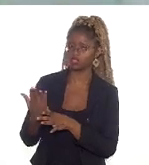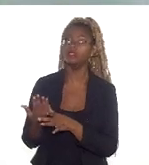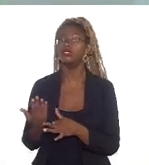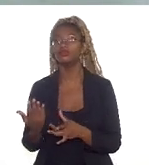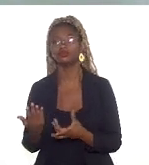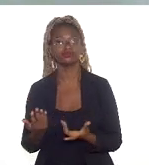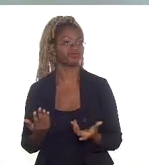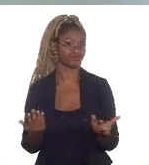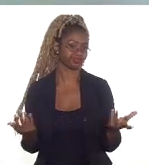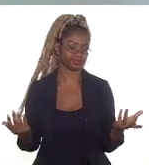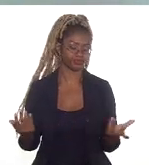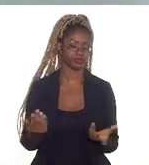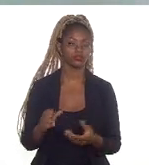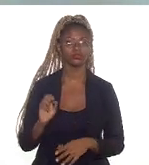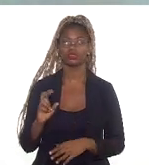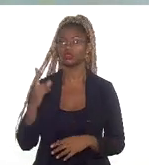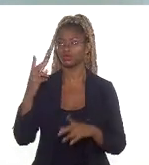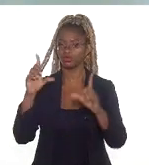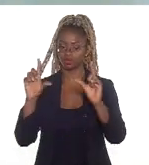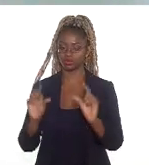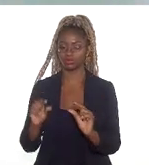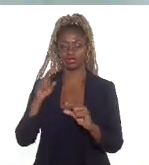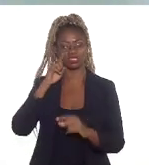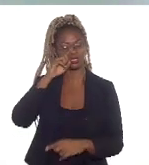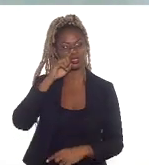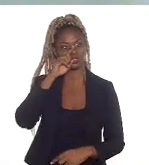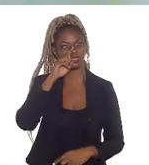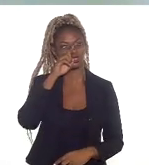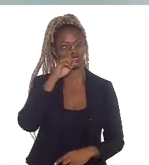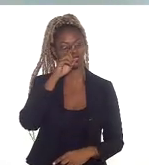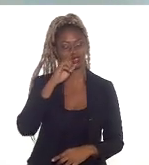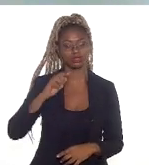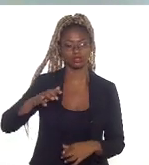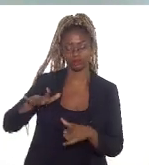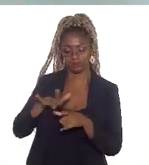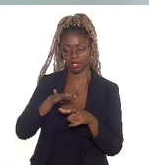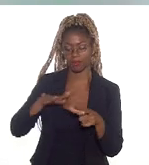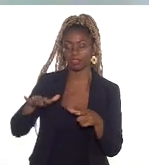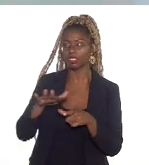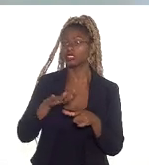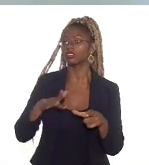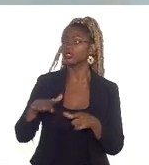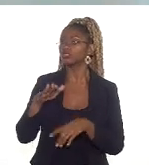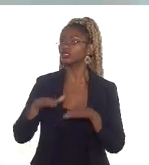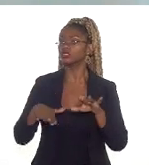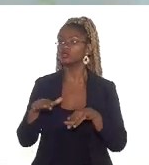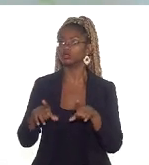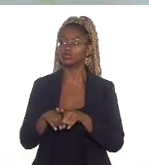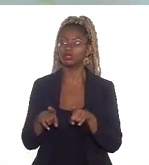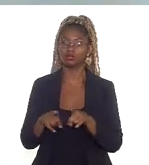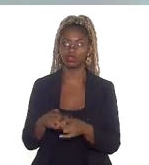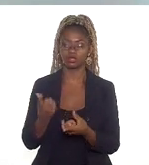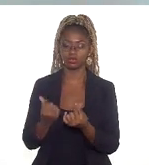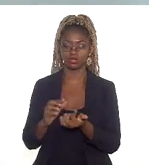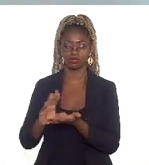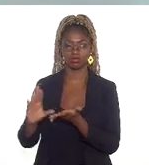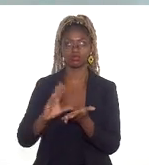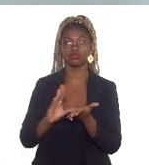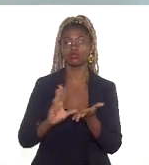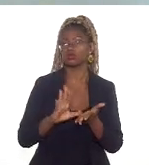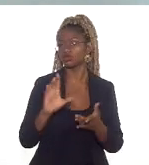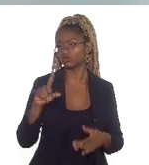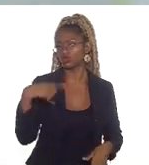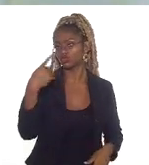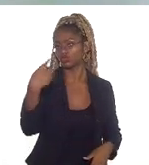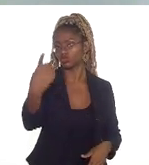ou vai minimizar riscos ambientais, né, e eventuais investimentos futuros da empresa naquela